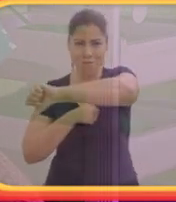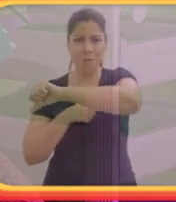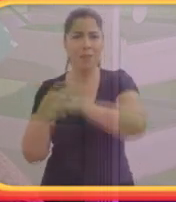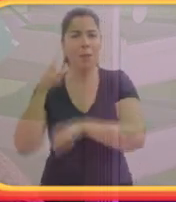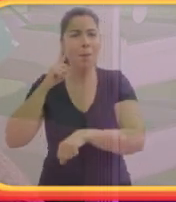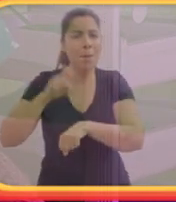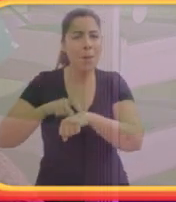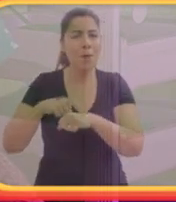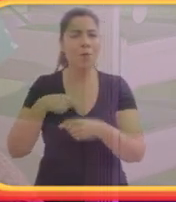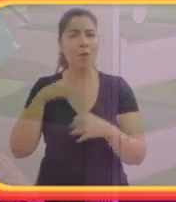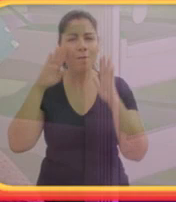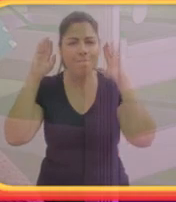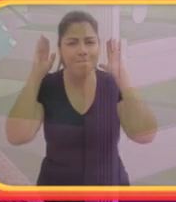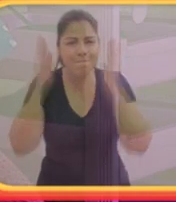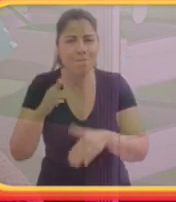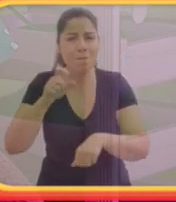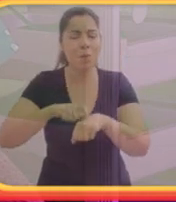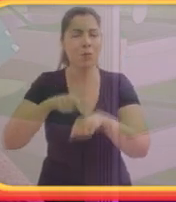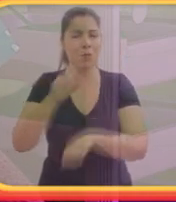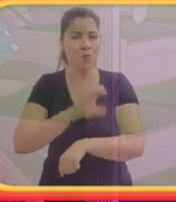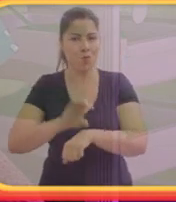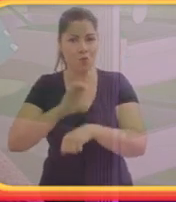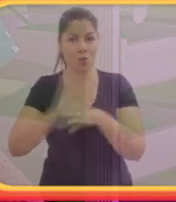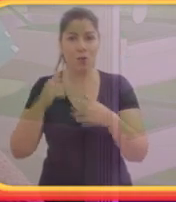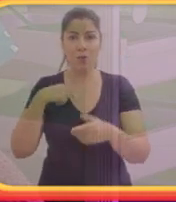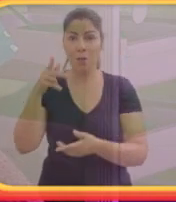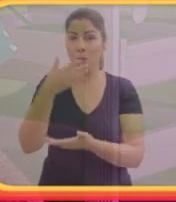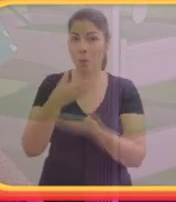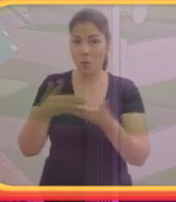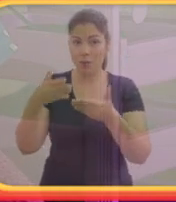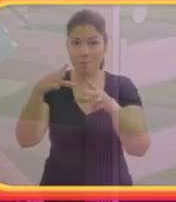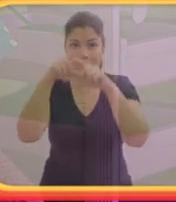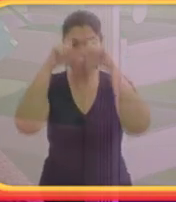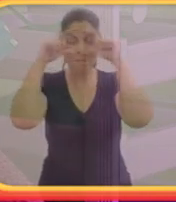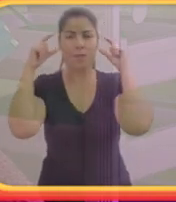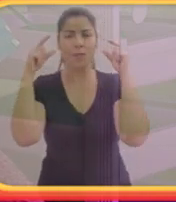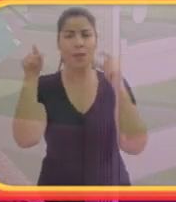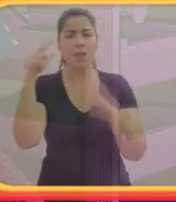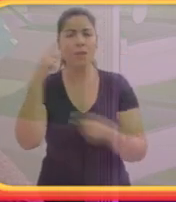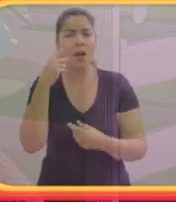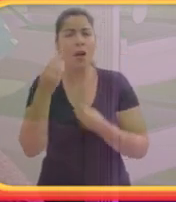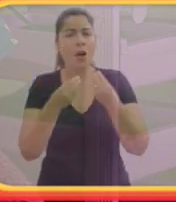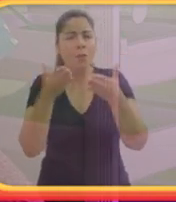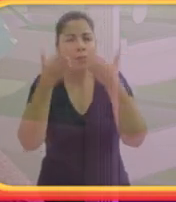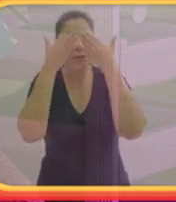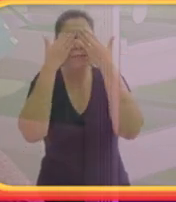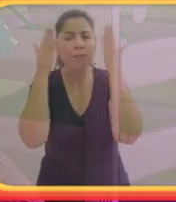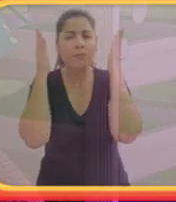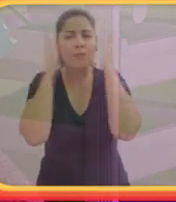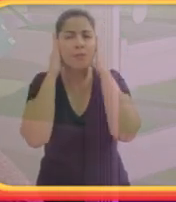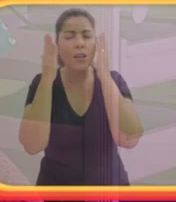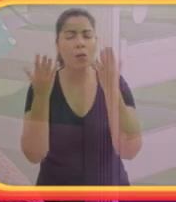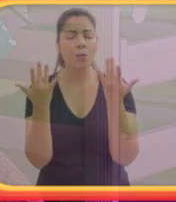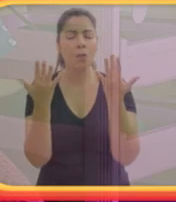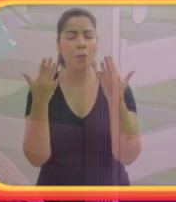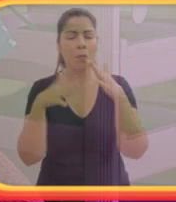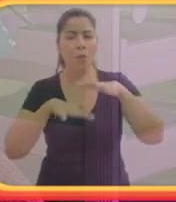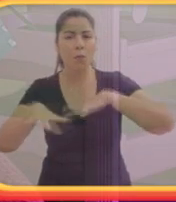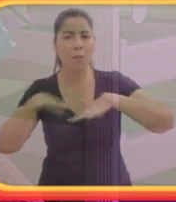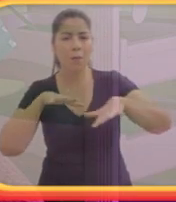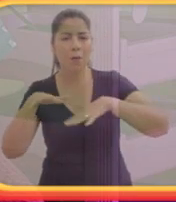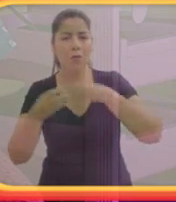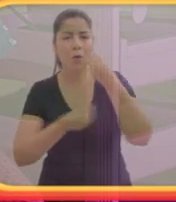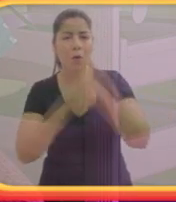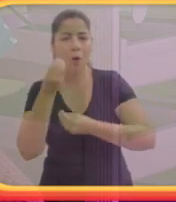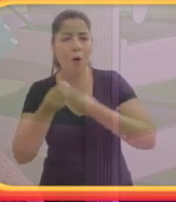sentia. E ele mesmo especificou no momento do curso que quando ele vedou a visão, quando ele